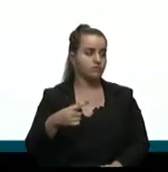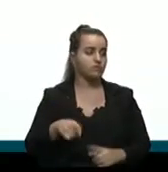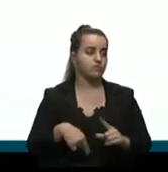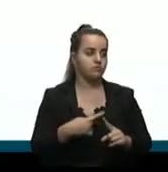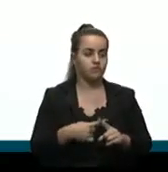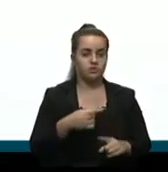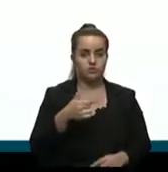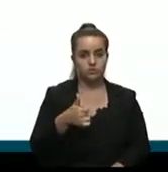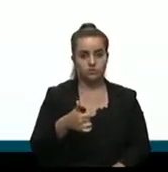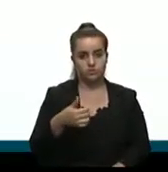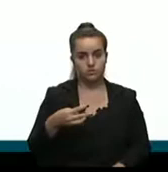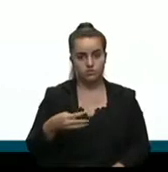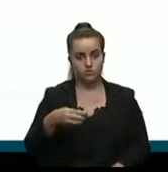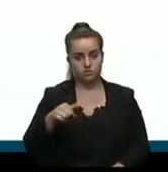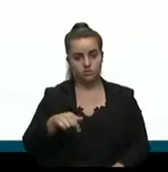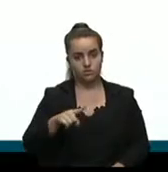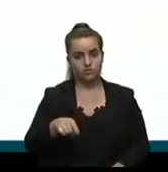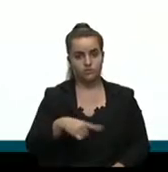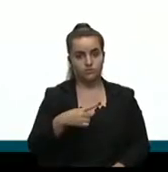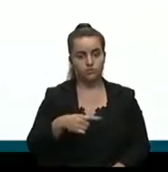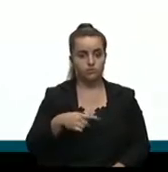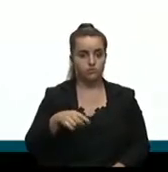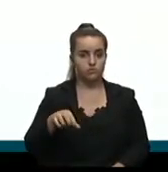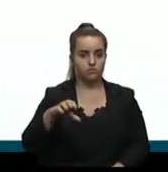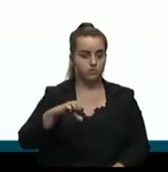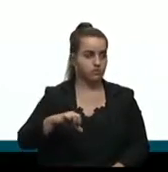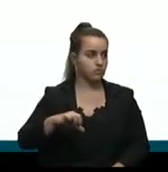137,9 nos dá